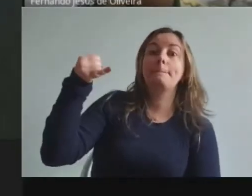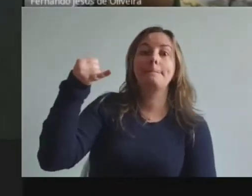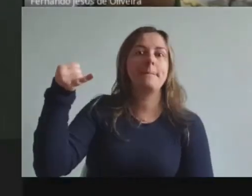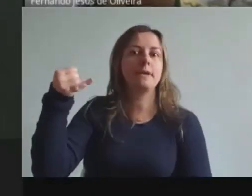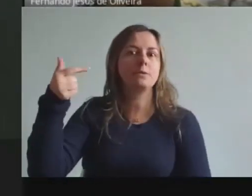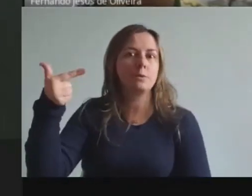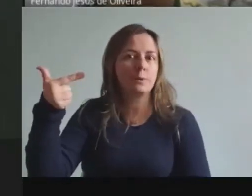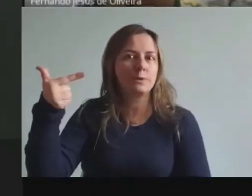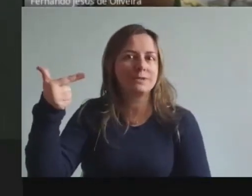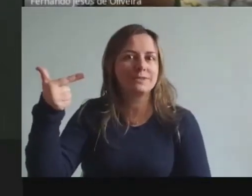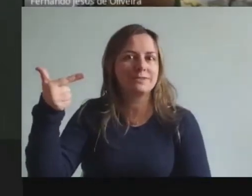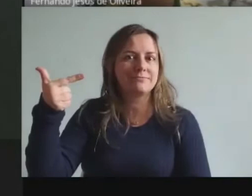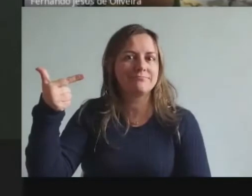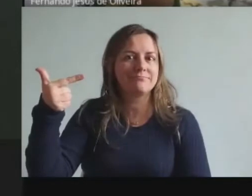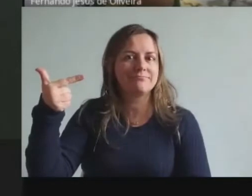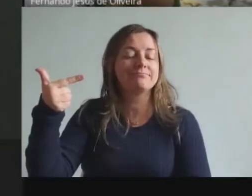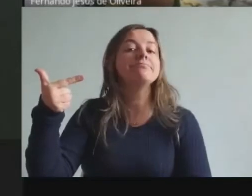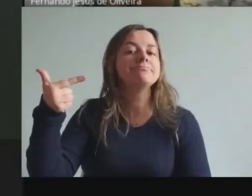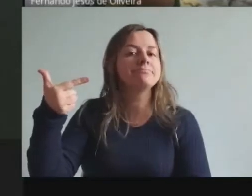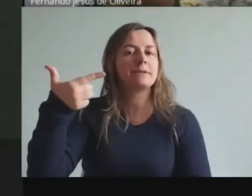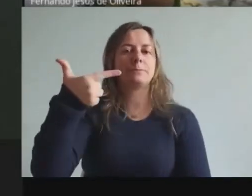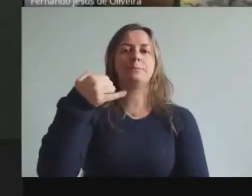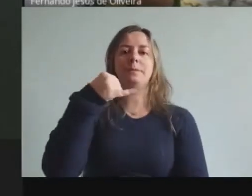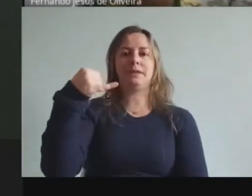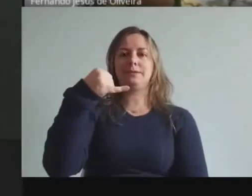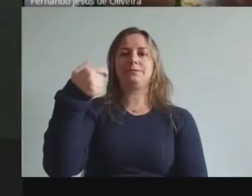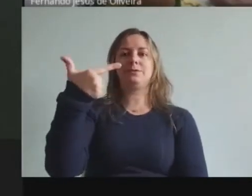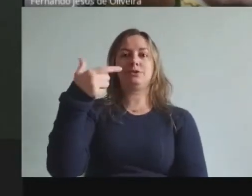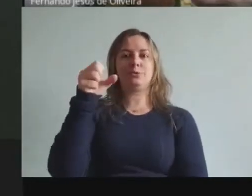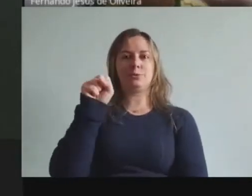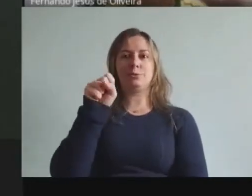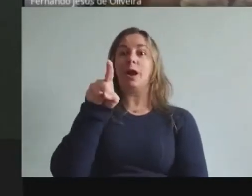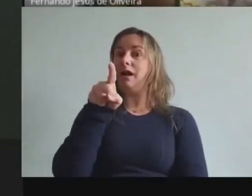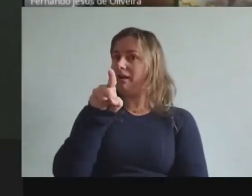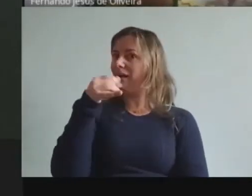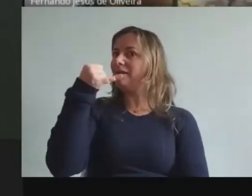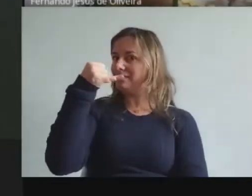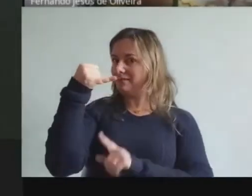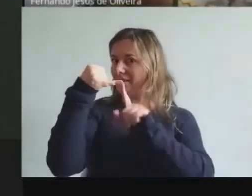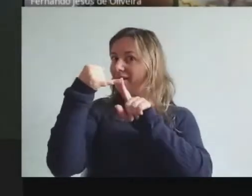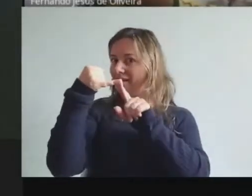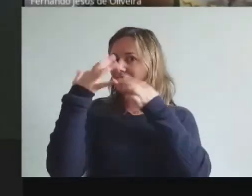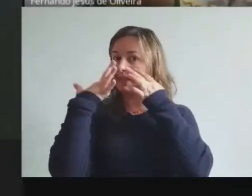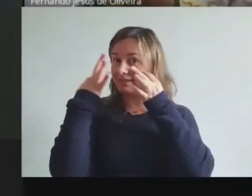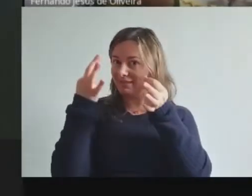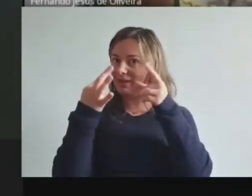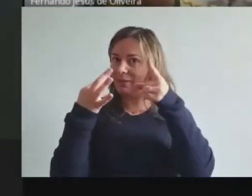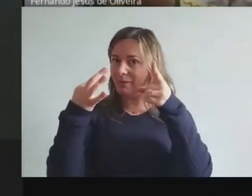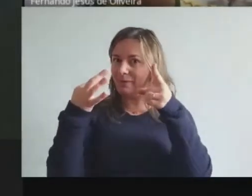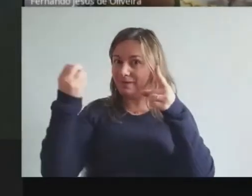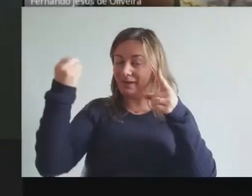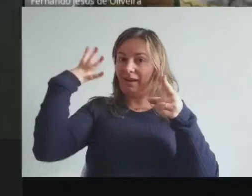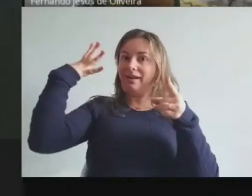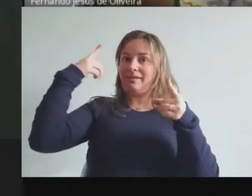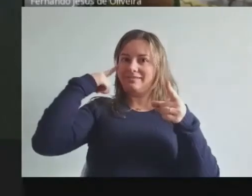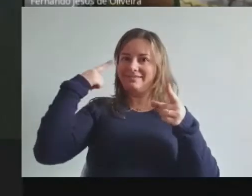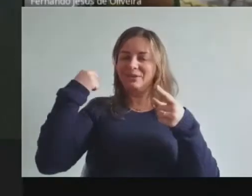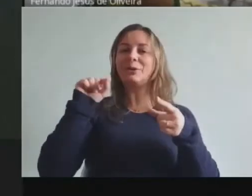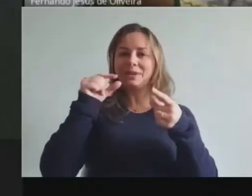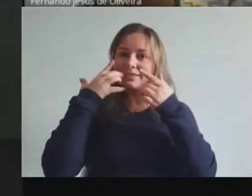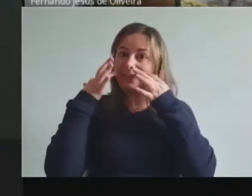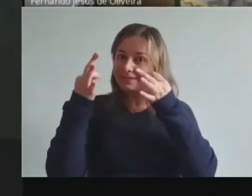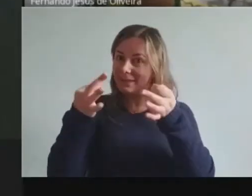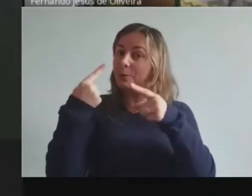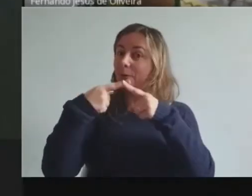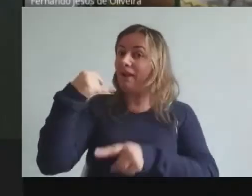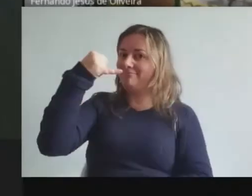menos 2, porque vai diminuir 2, né? Vai dar menos 28. Ah, o número é negativo aí. Liga o alerta. Liga o